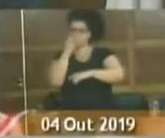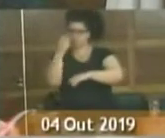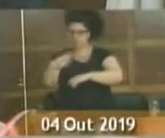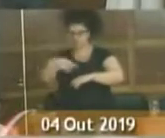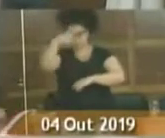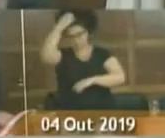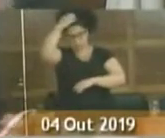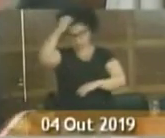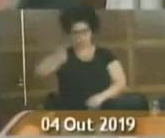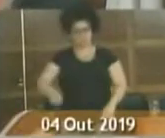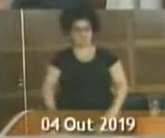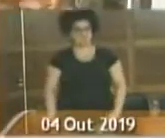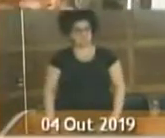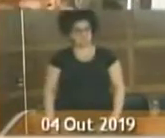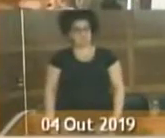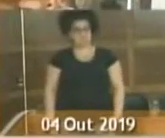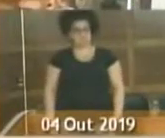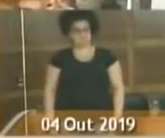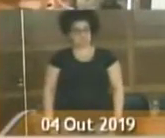Reis.